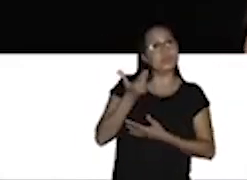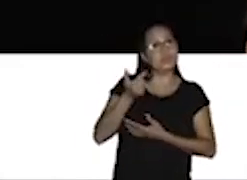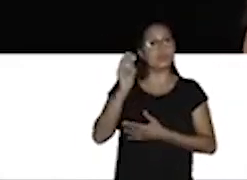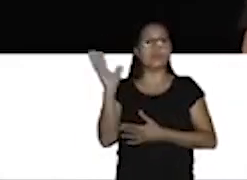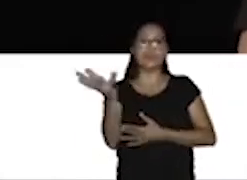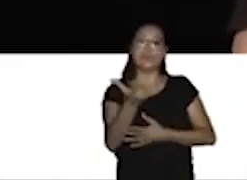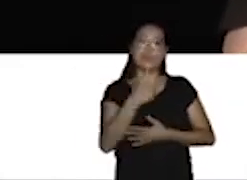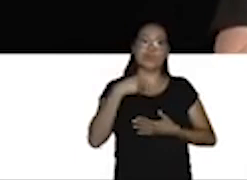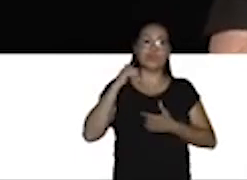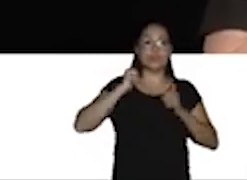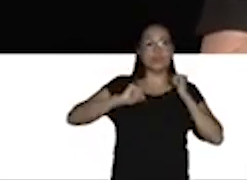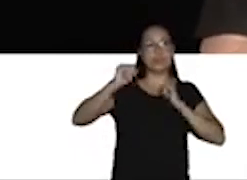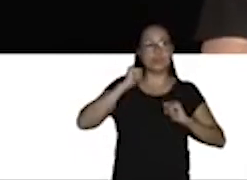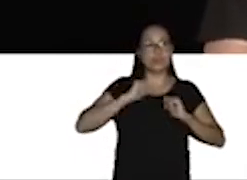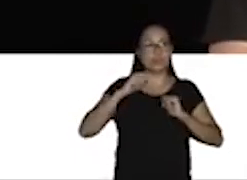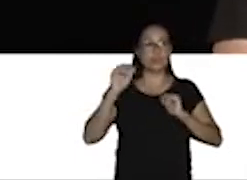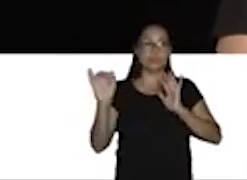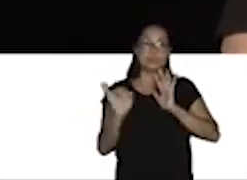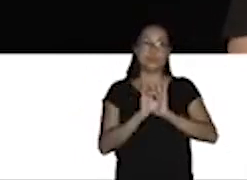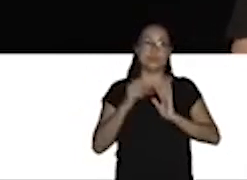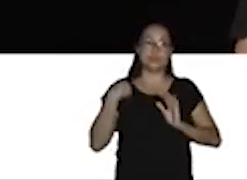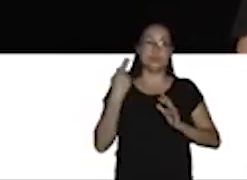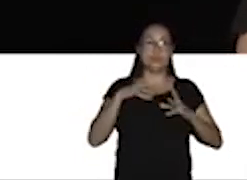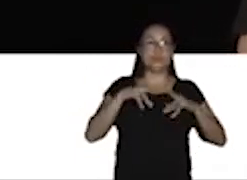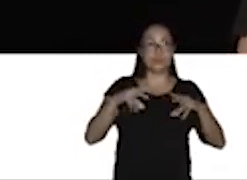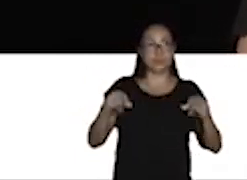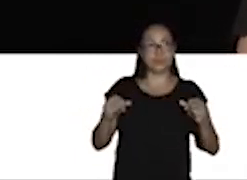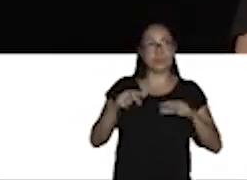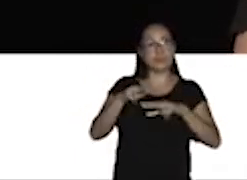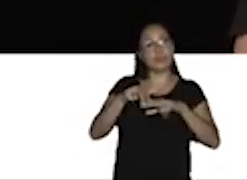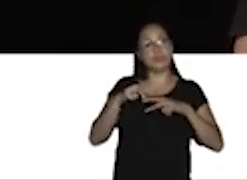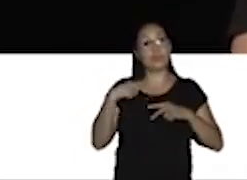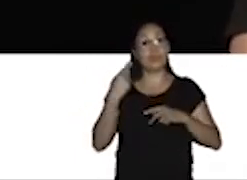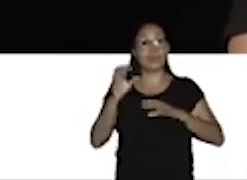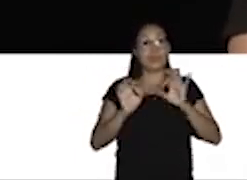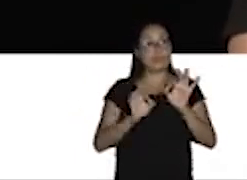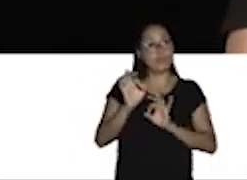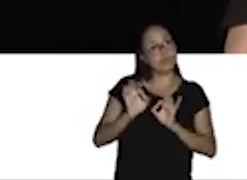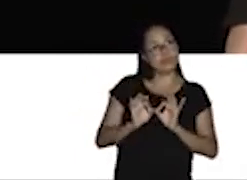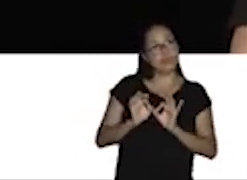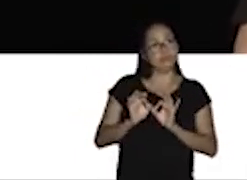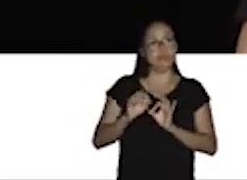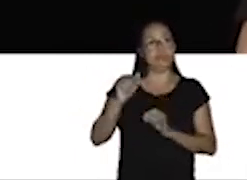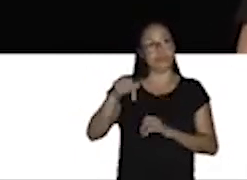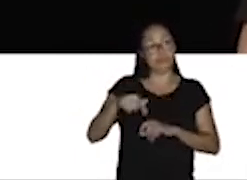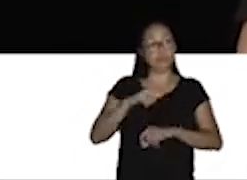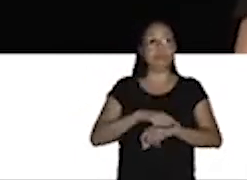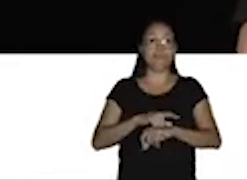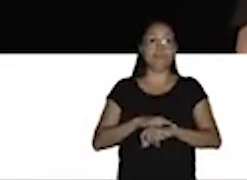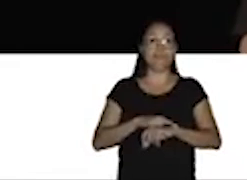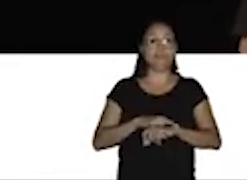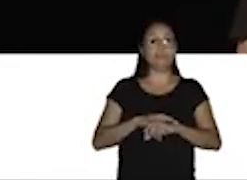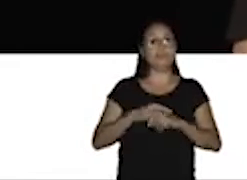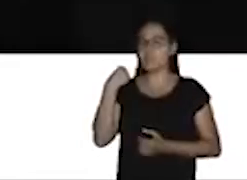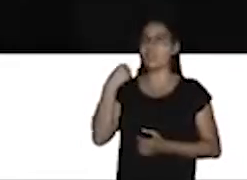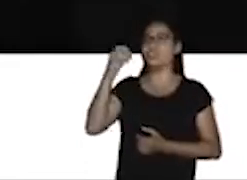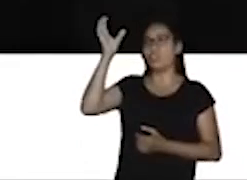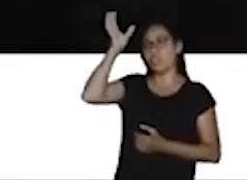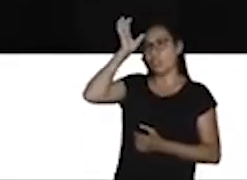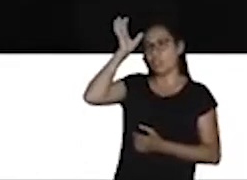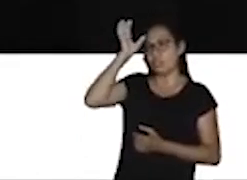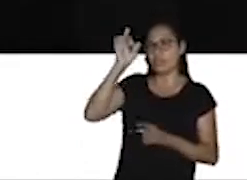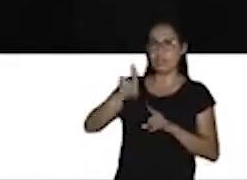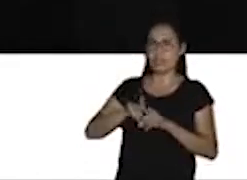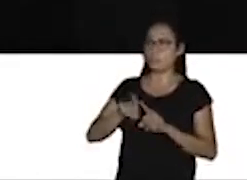sensacionais e são a identidade da nossa terra. Por isso, o nosso projeto Artes da Nossa Terra, neste momento, fica por aqui.